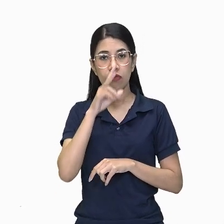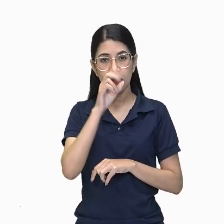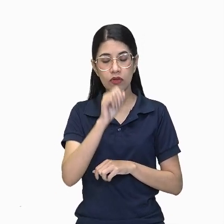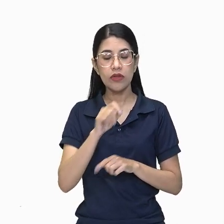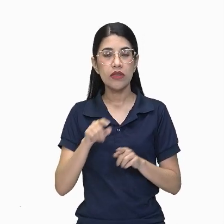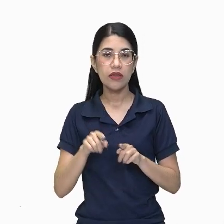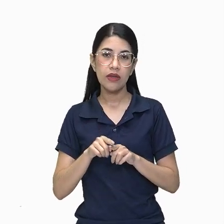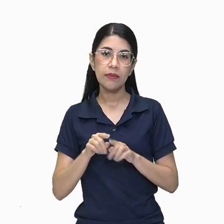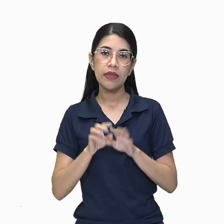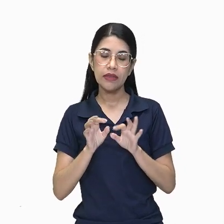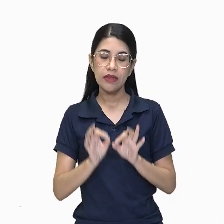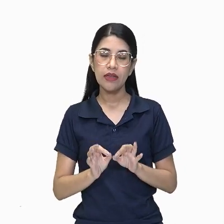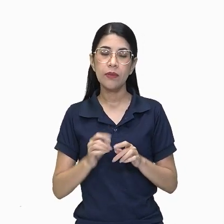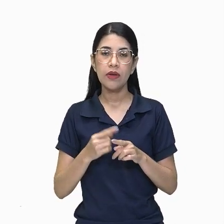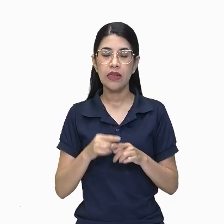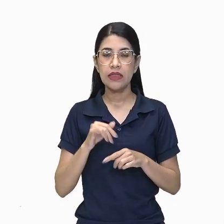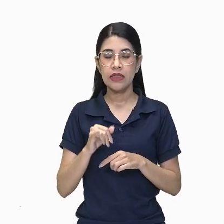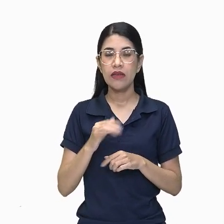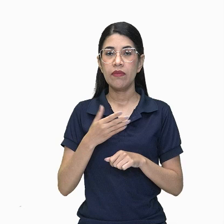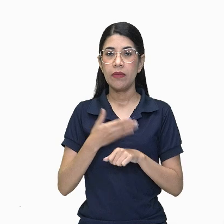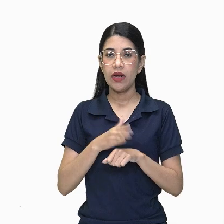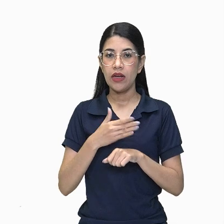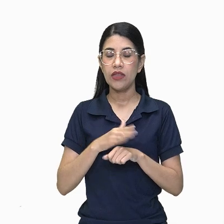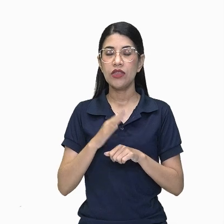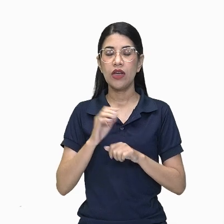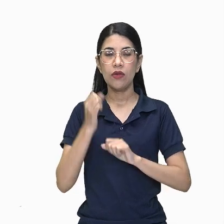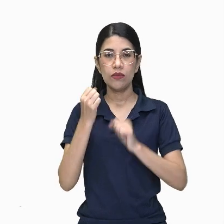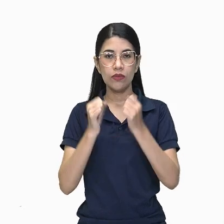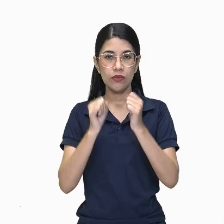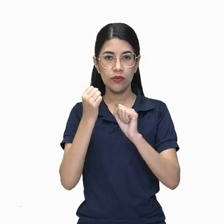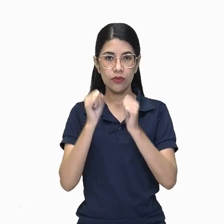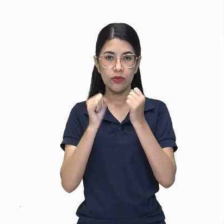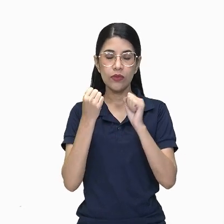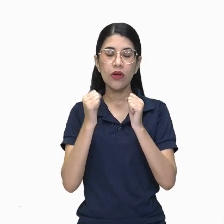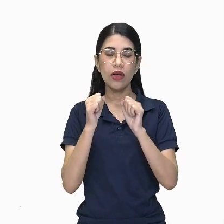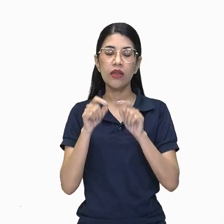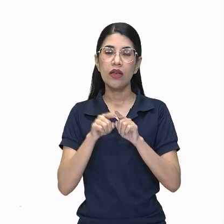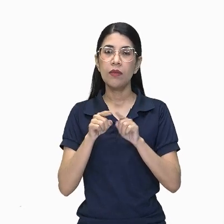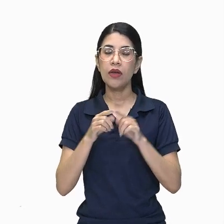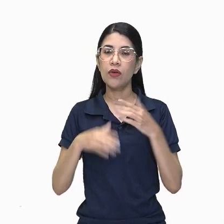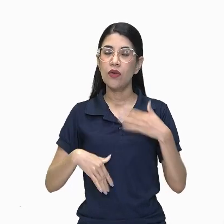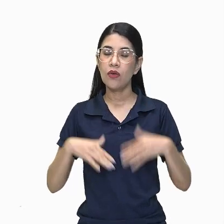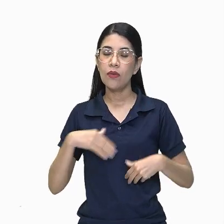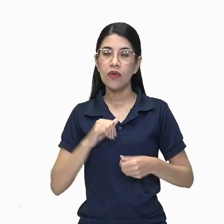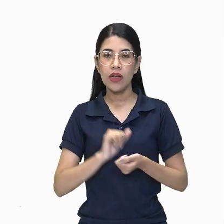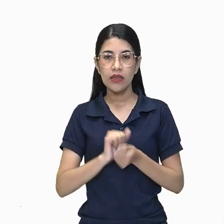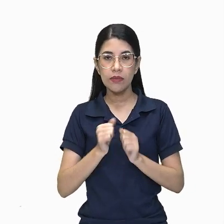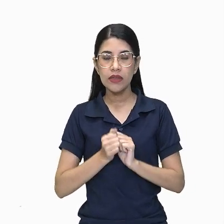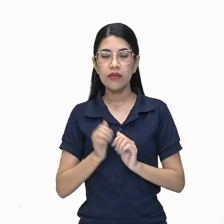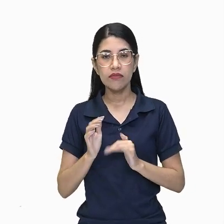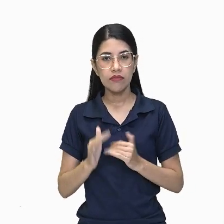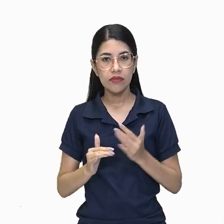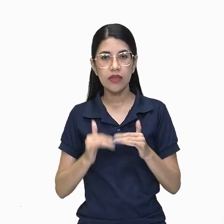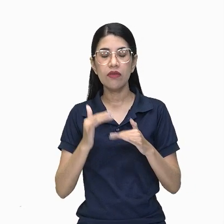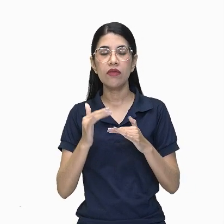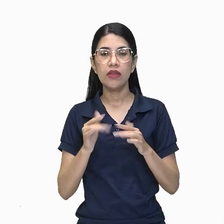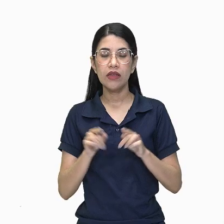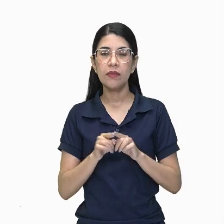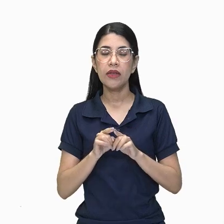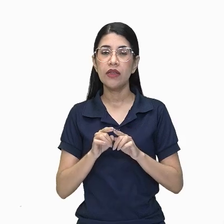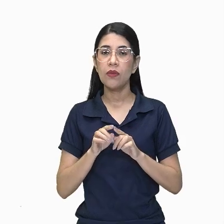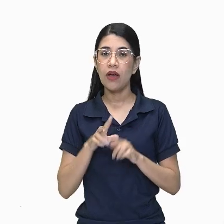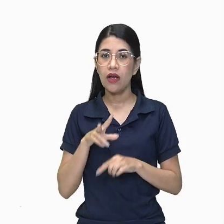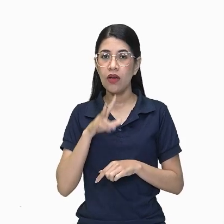também, porque quanto mais a gente vai fazendo o exercício, o nosso corpo ele é muito inteligente, ele vai se adaptando àquele exercício. Então, a intensidade